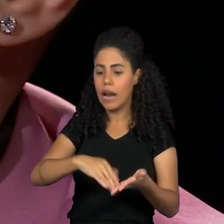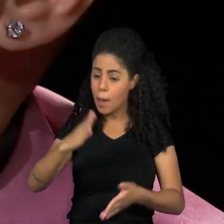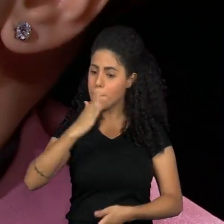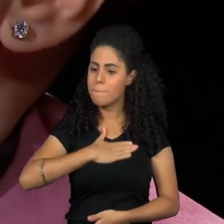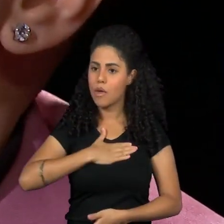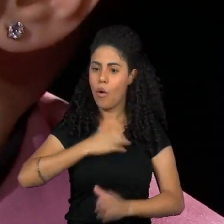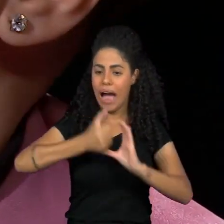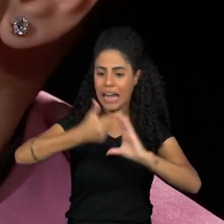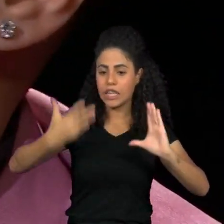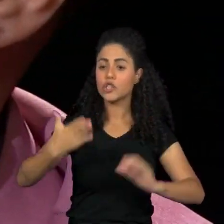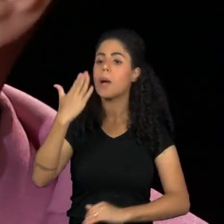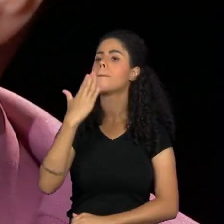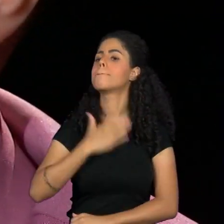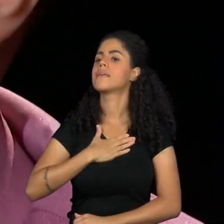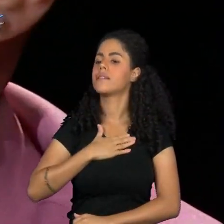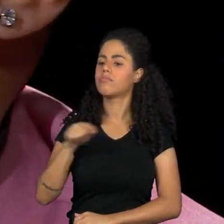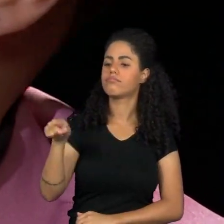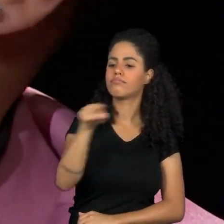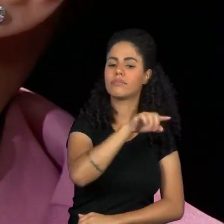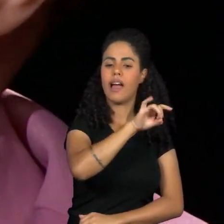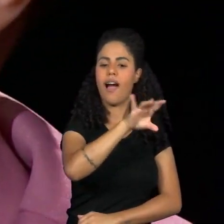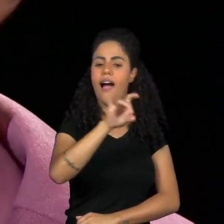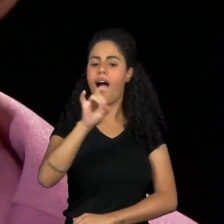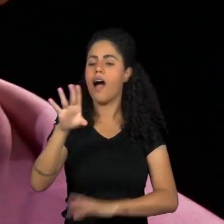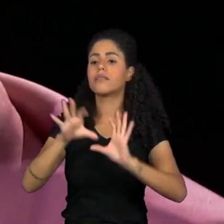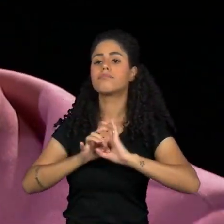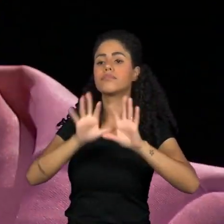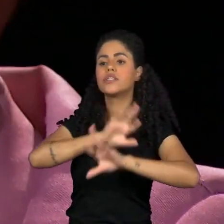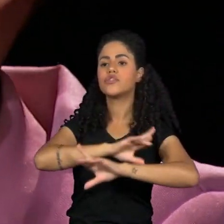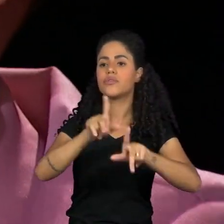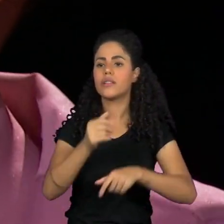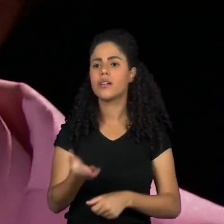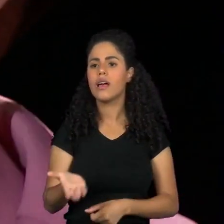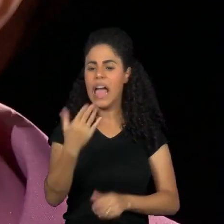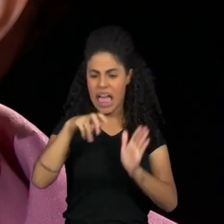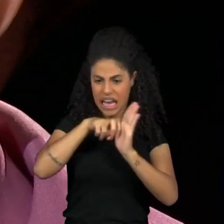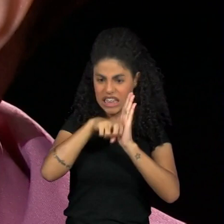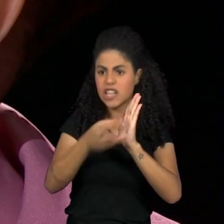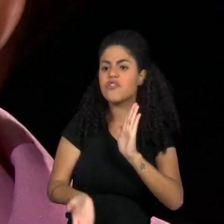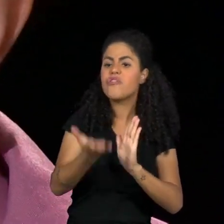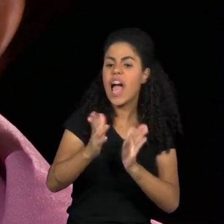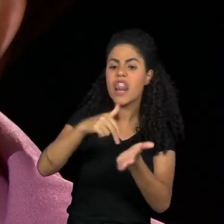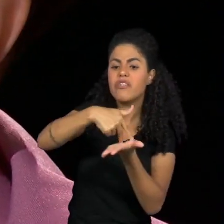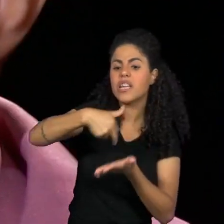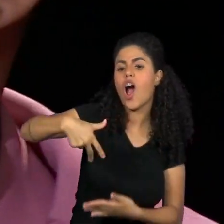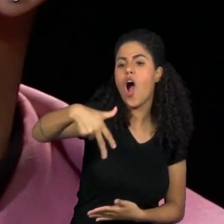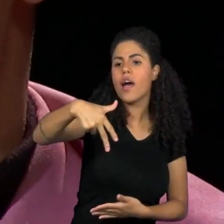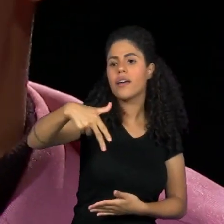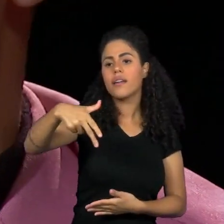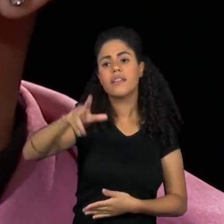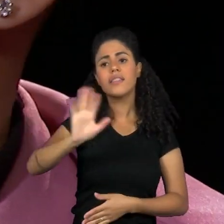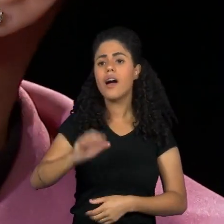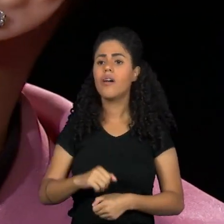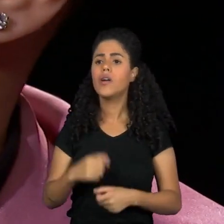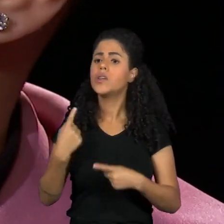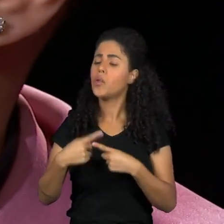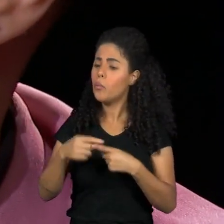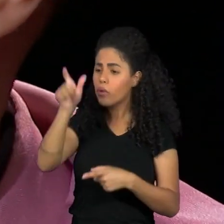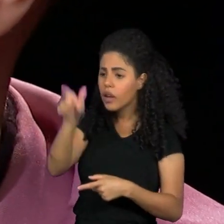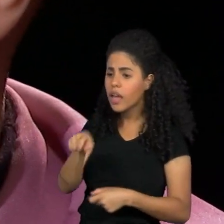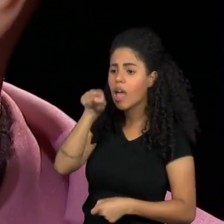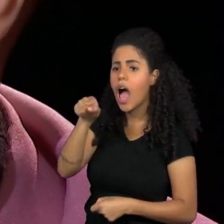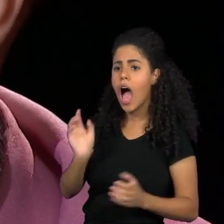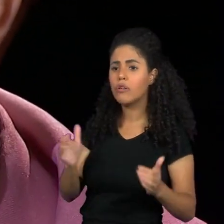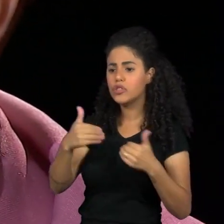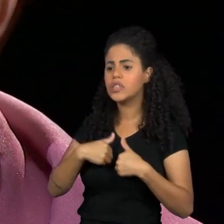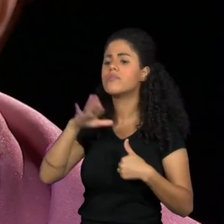o autista ser quem ele é. Você não vai falar para um cadeirante, vai, levanta e sai correndo. Você não vai fazer isso. Então, por que você fala para o autista, vai lá e